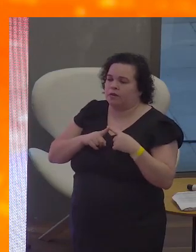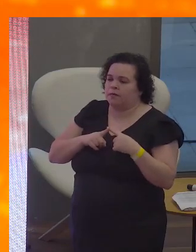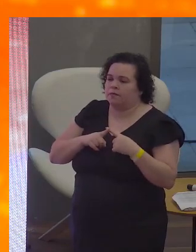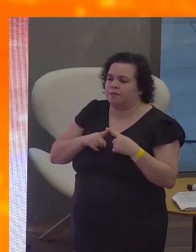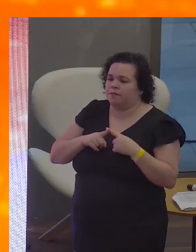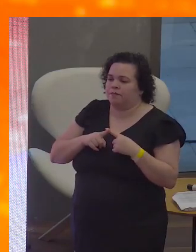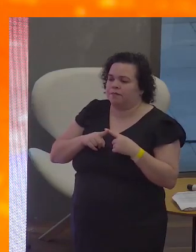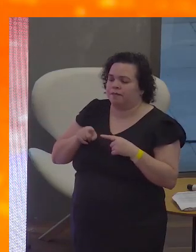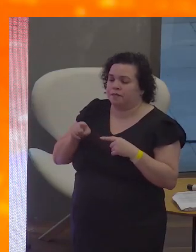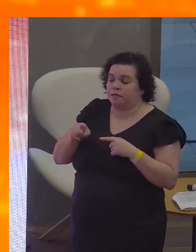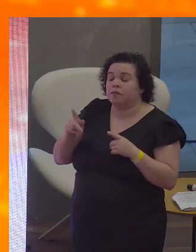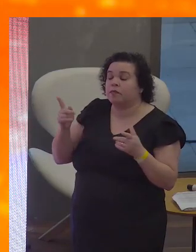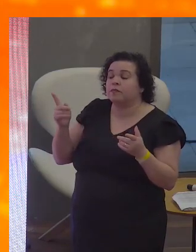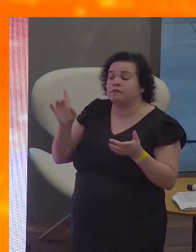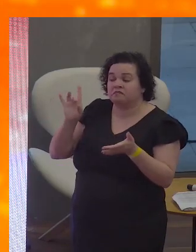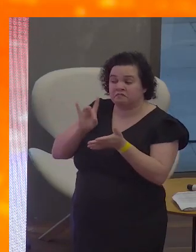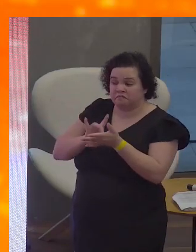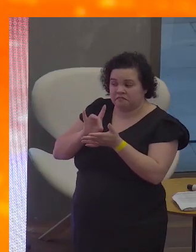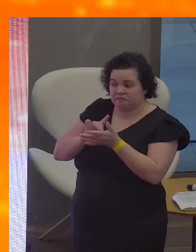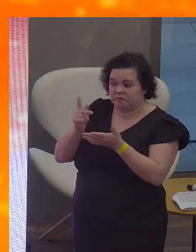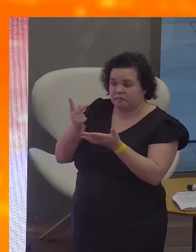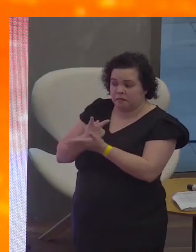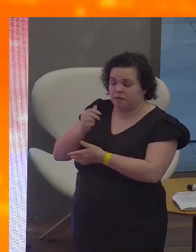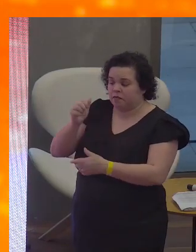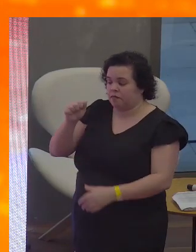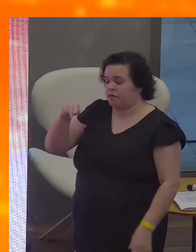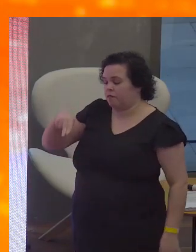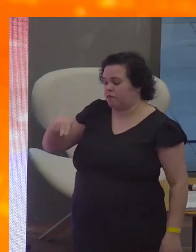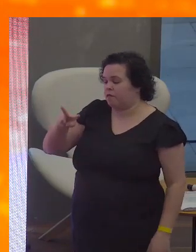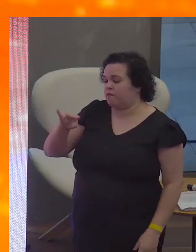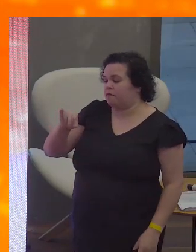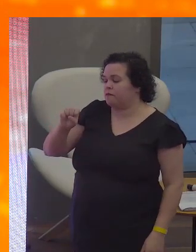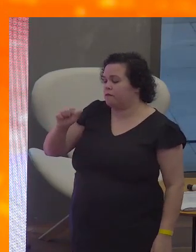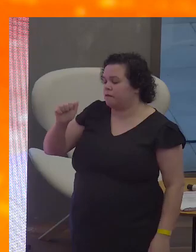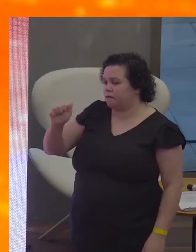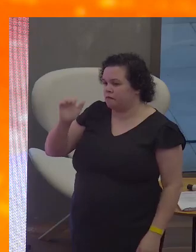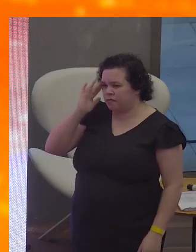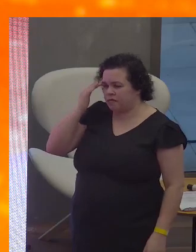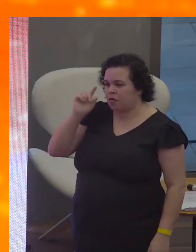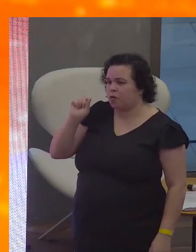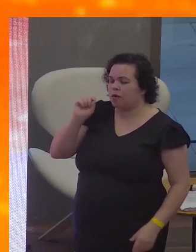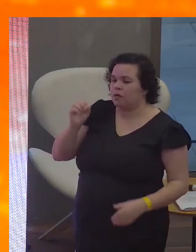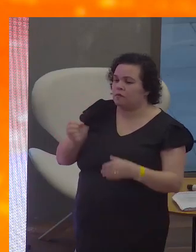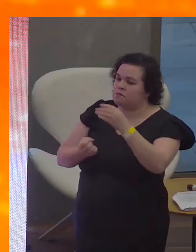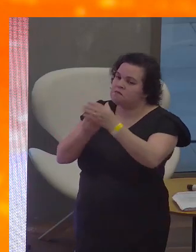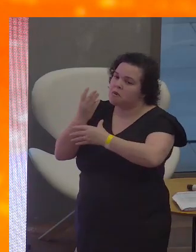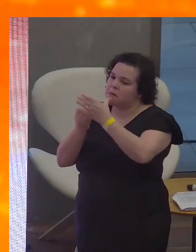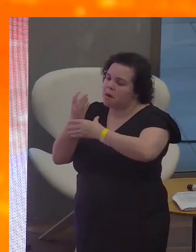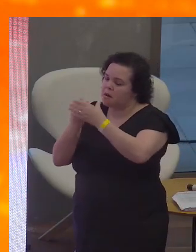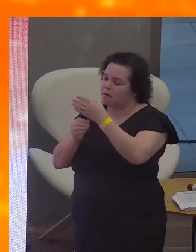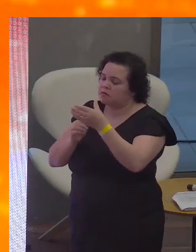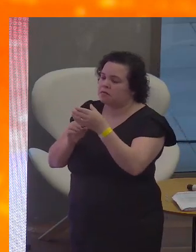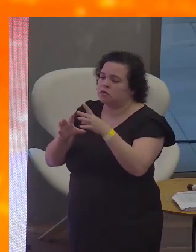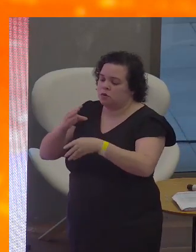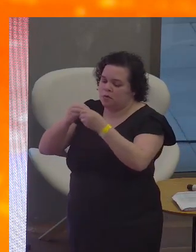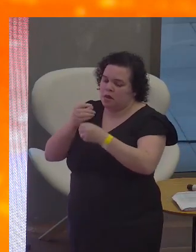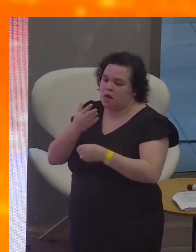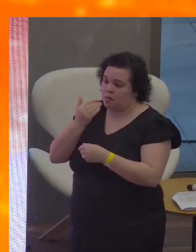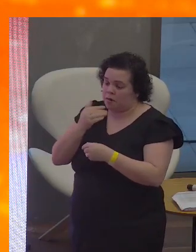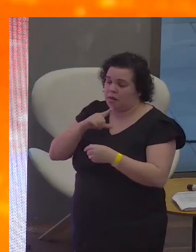que acontece aqui? O que a Anvisa entende? Que a produção de suplementos alimentares, elas têm